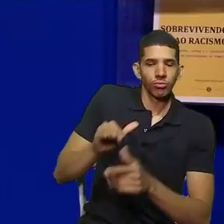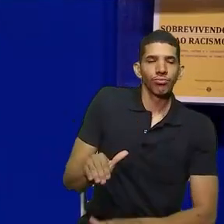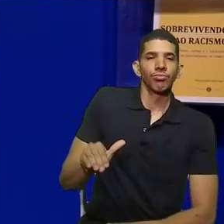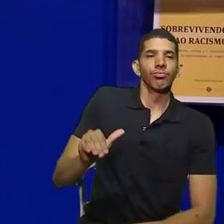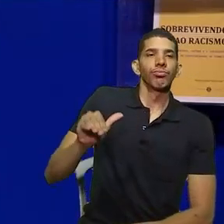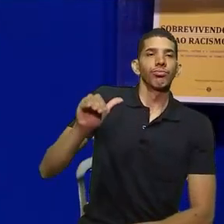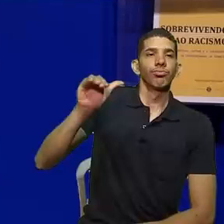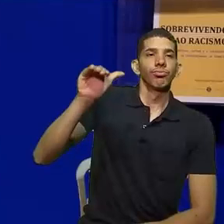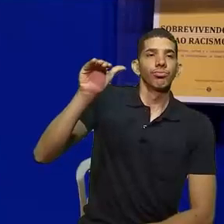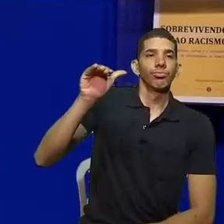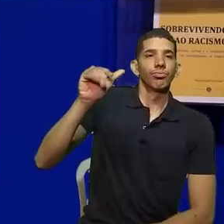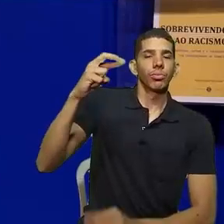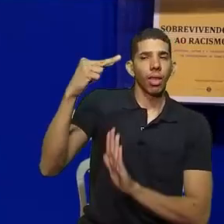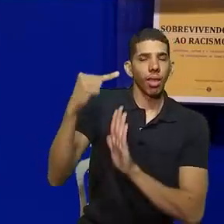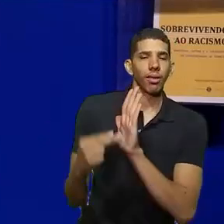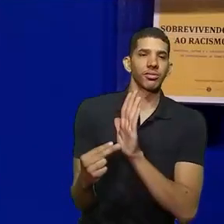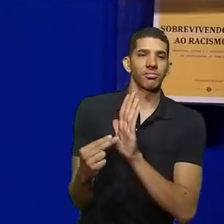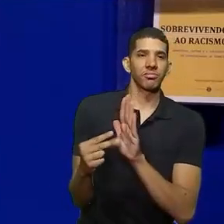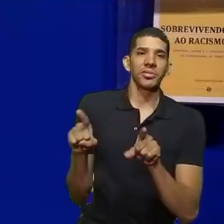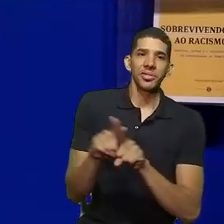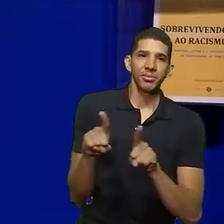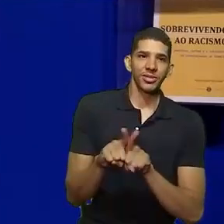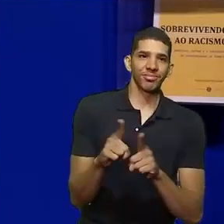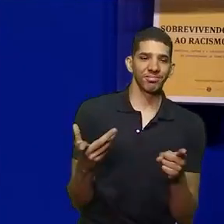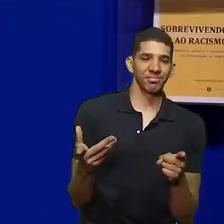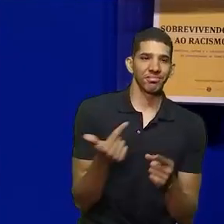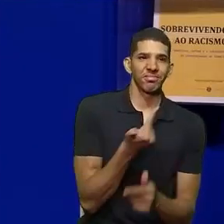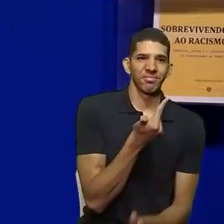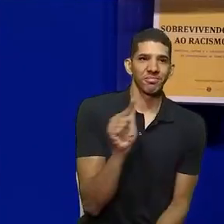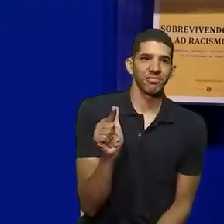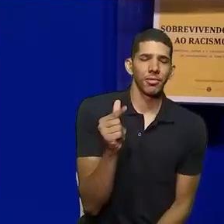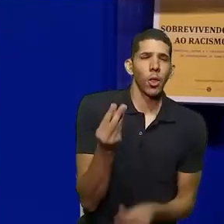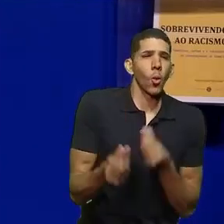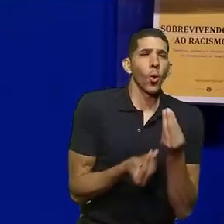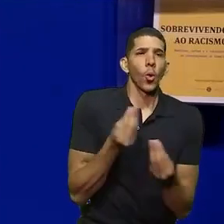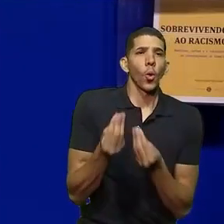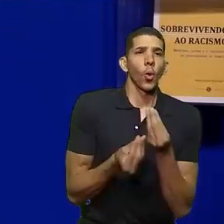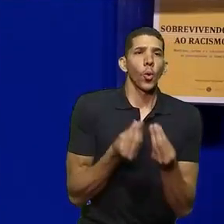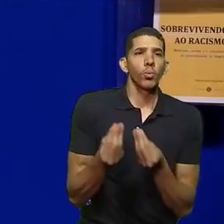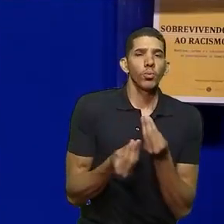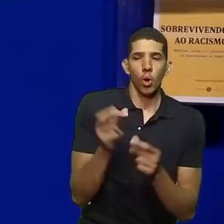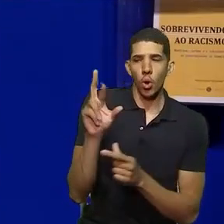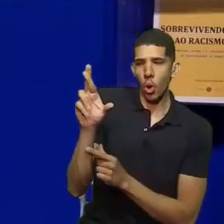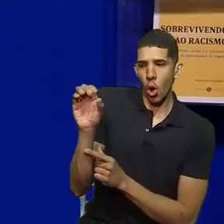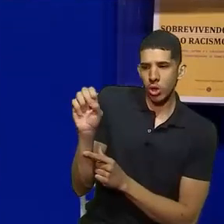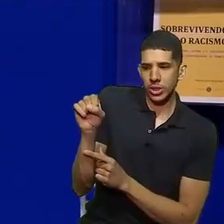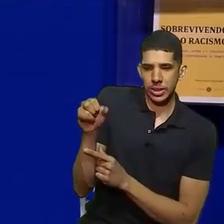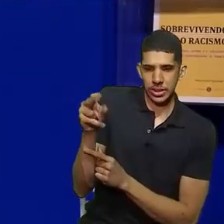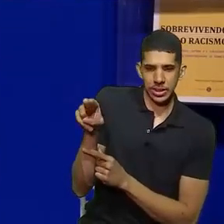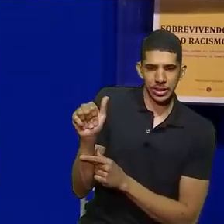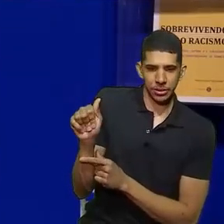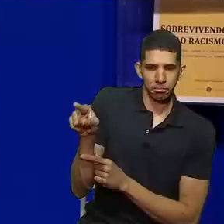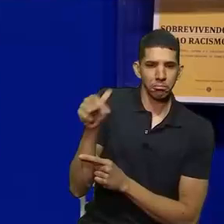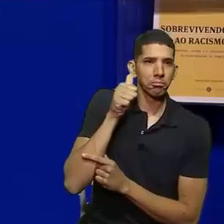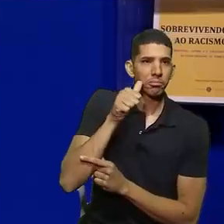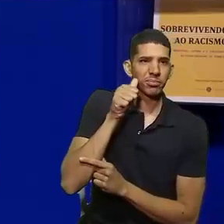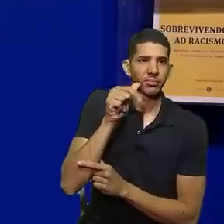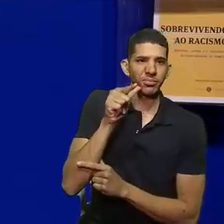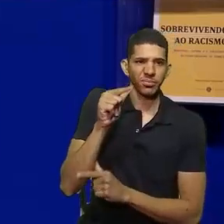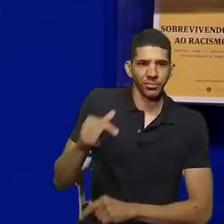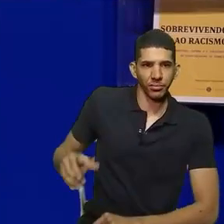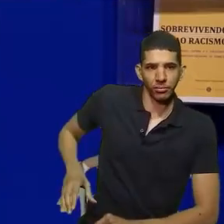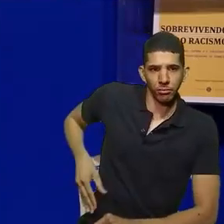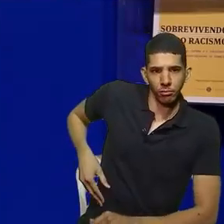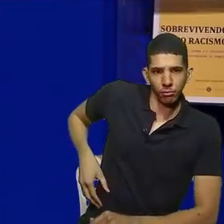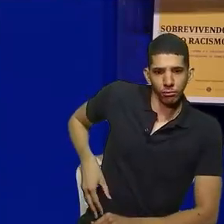já é outro livro, pessoal, certo? Então, Dona Rosinha levou a mão para o bolso de sua calça e sacou